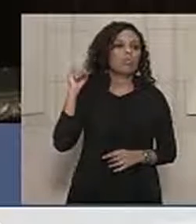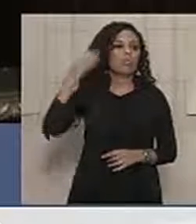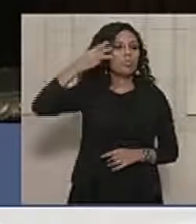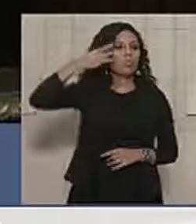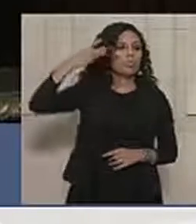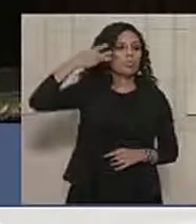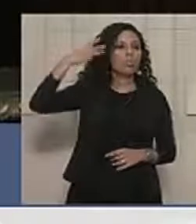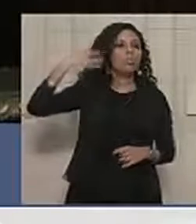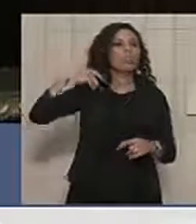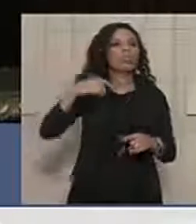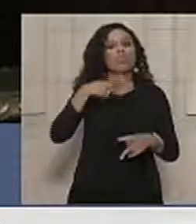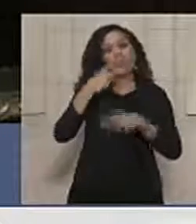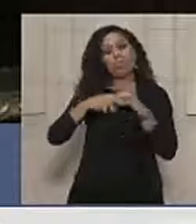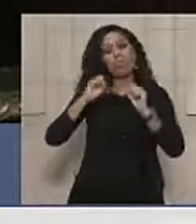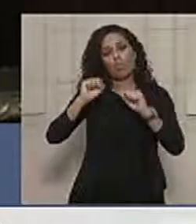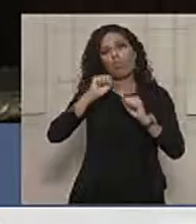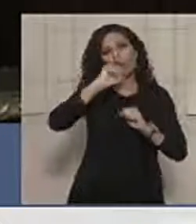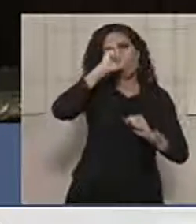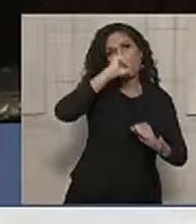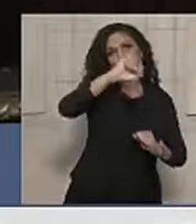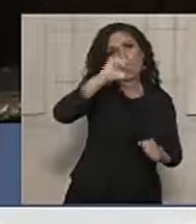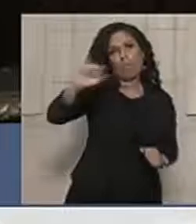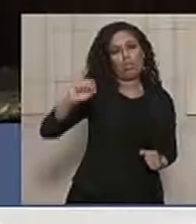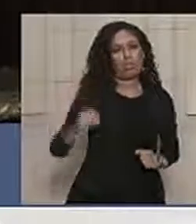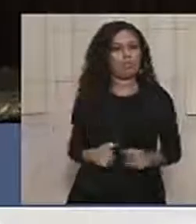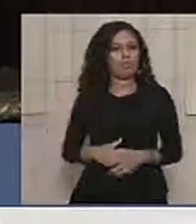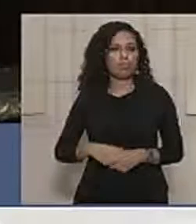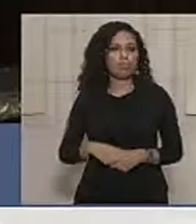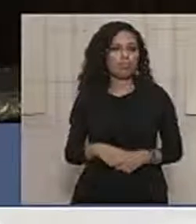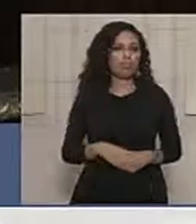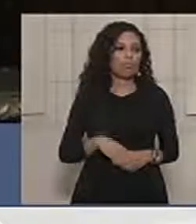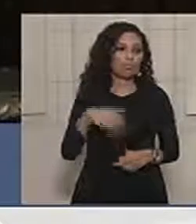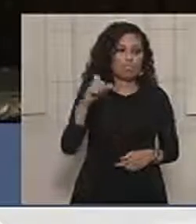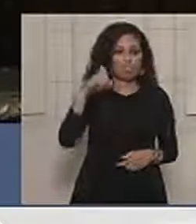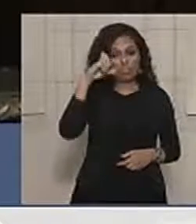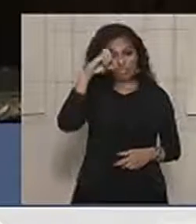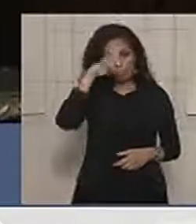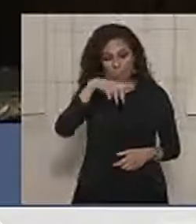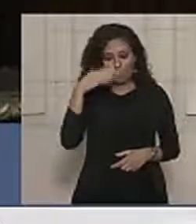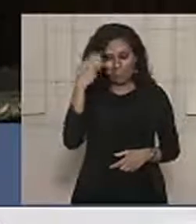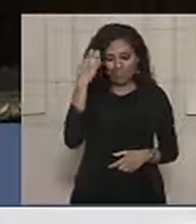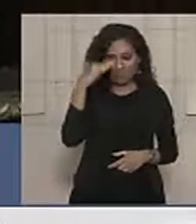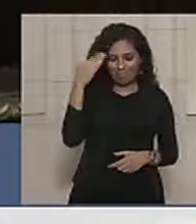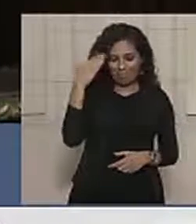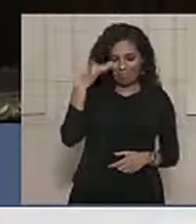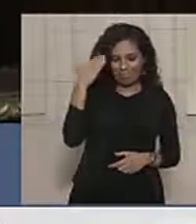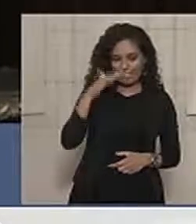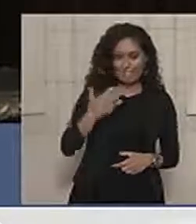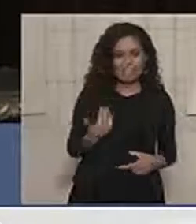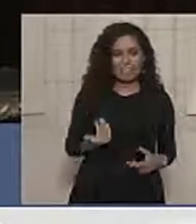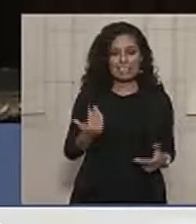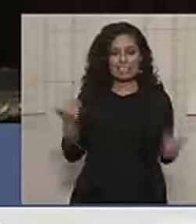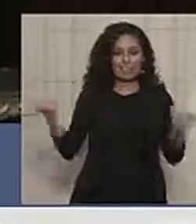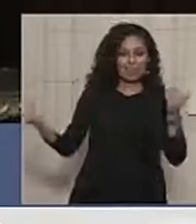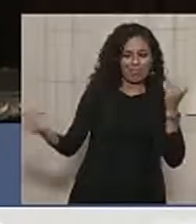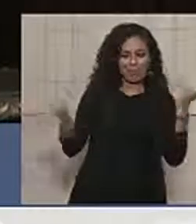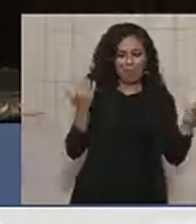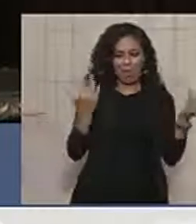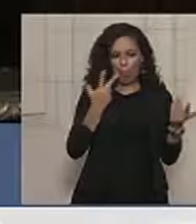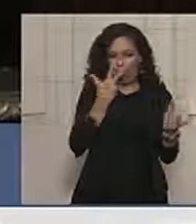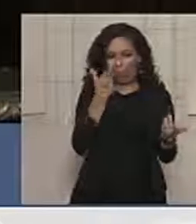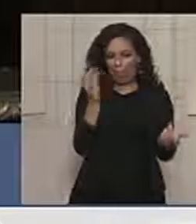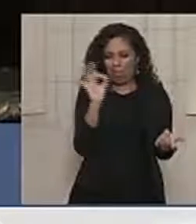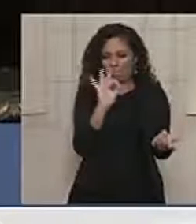deve se abater pessoas. Realmente é difícil entender o clima de anormalidade que